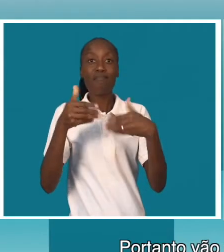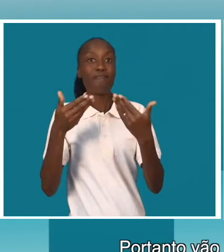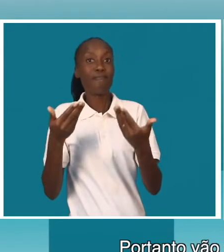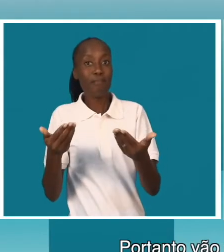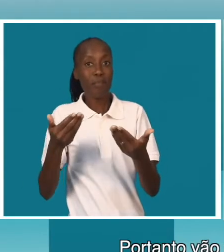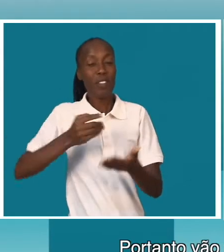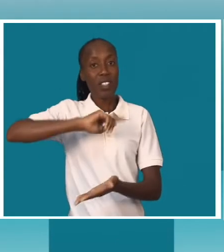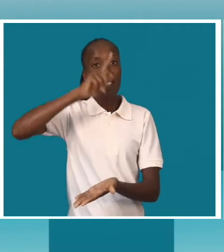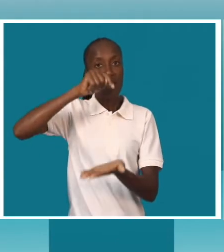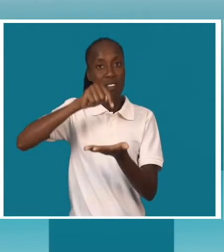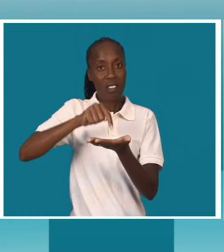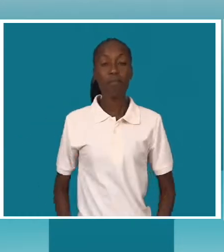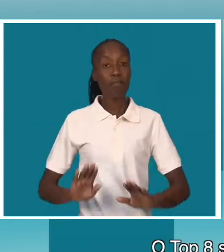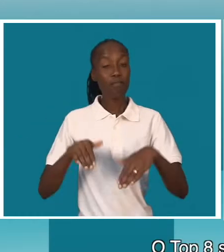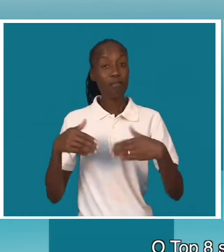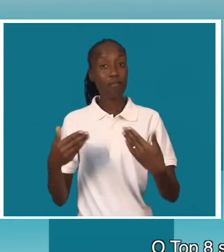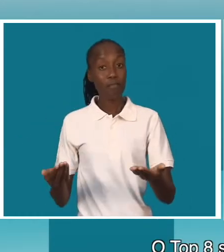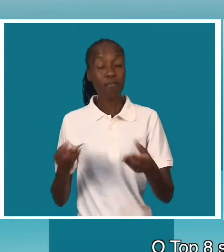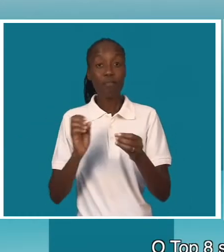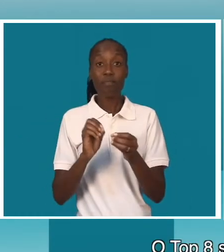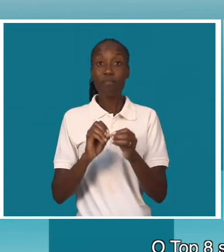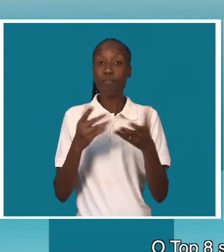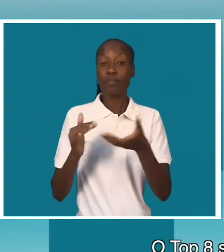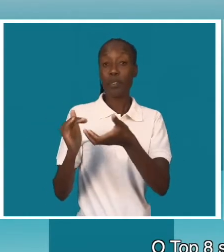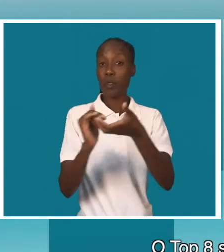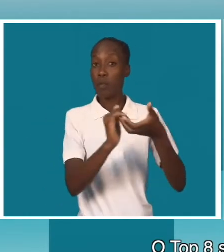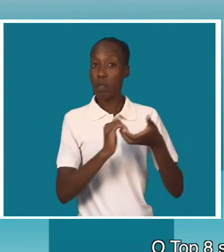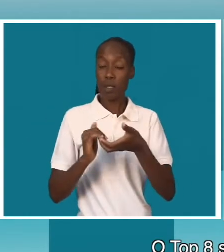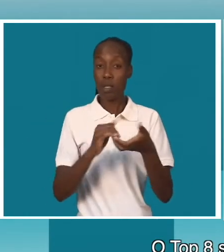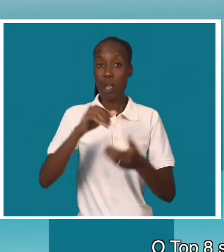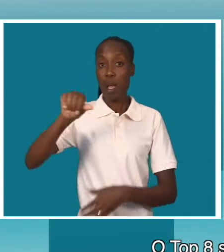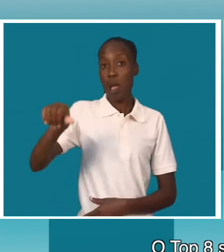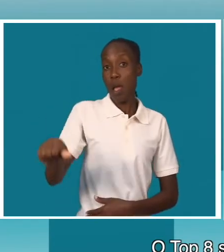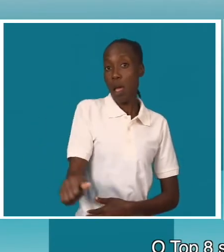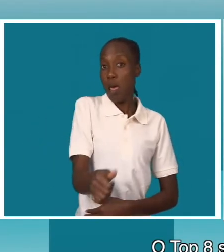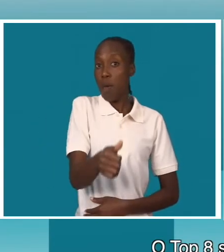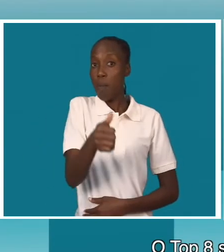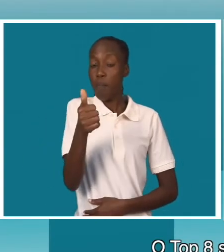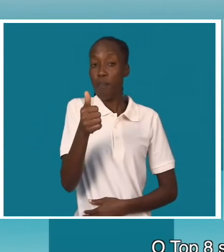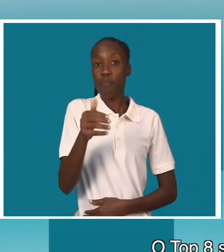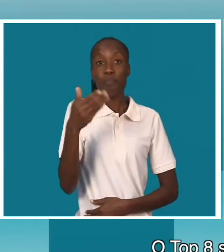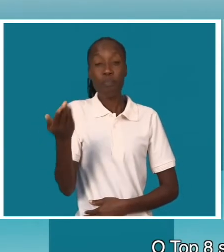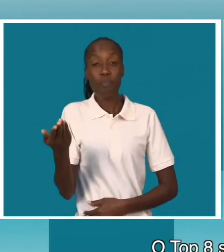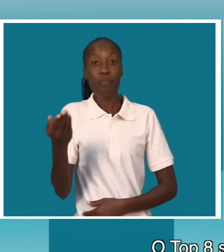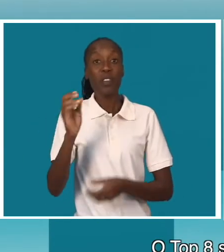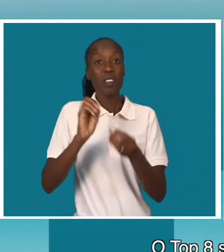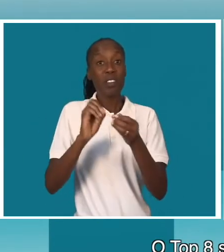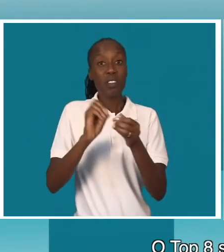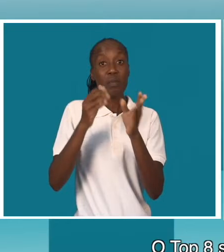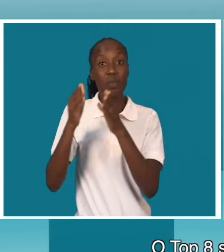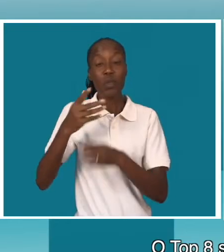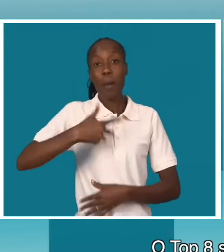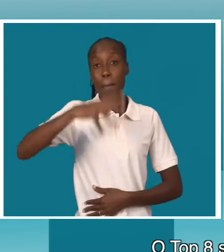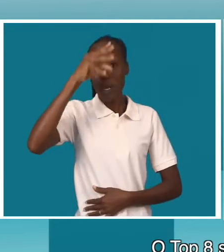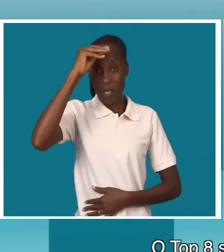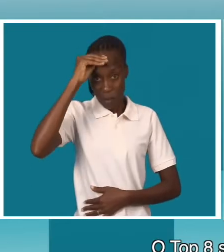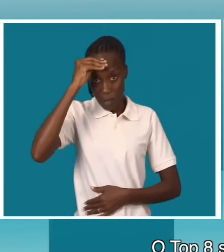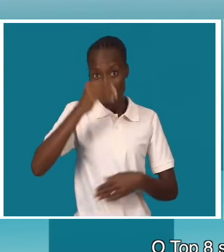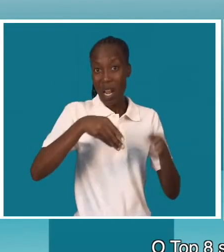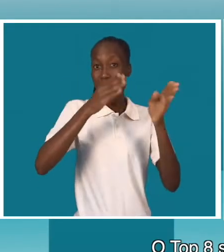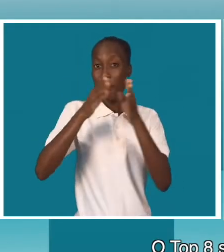nossa cidade de Maputo. O top 8 seria a melhor montra para fazer perceber a todos os cidadinos